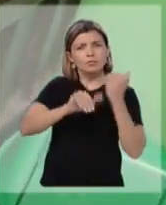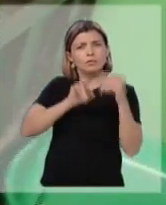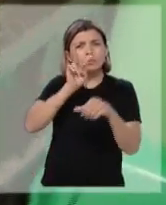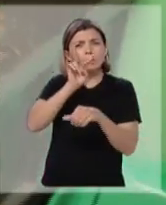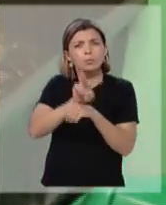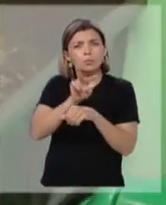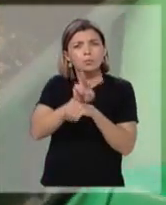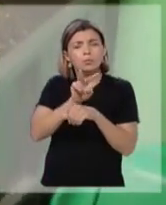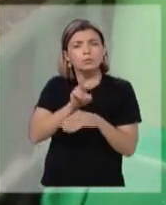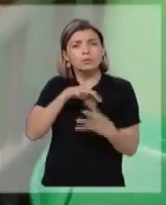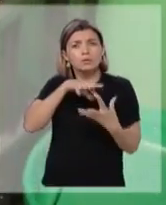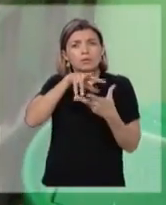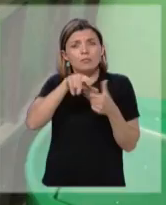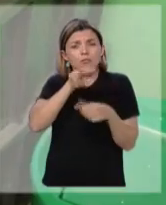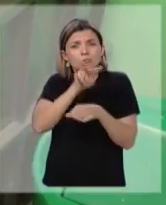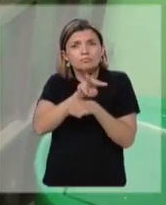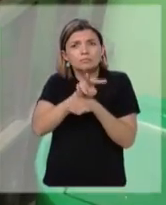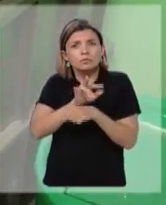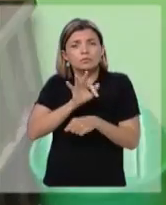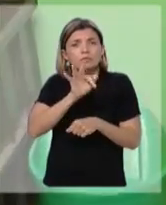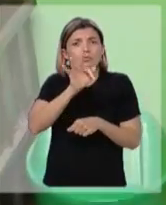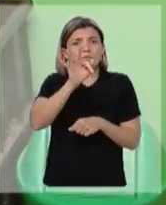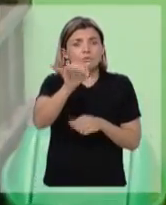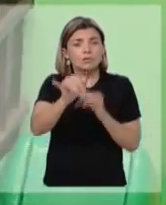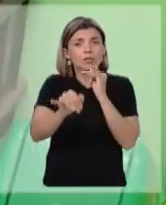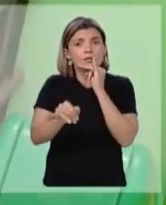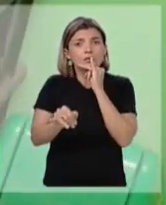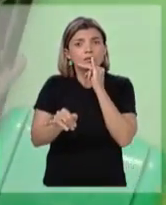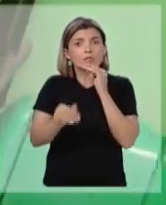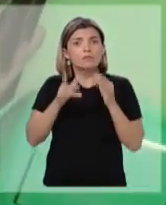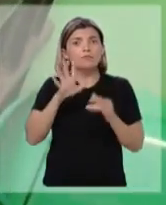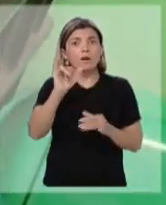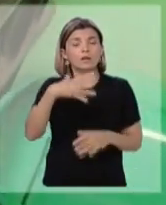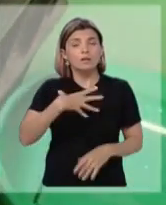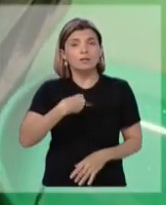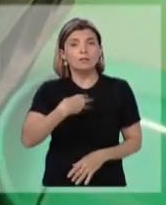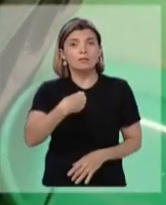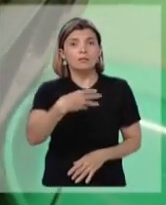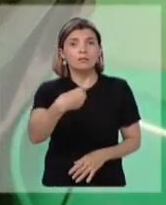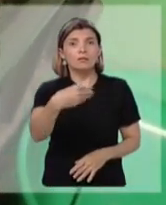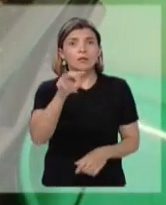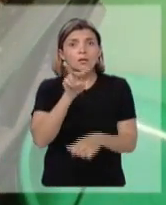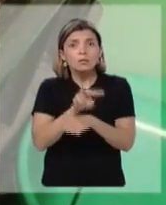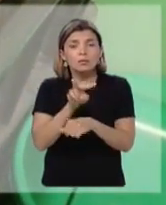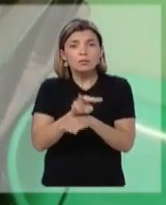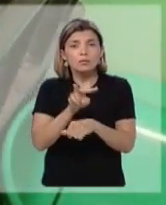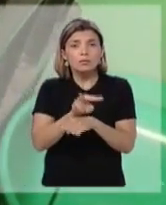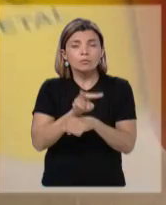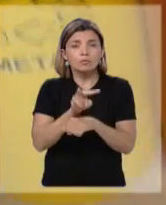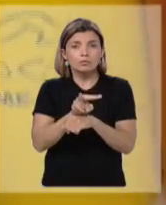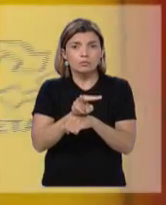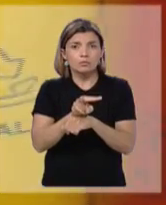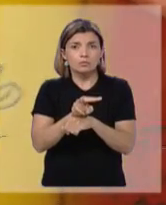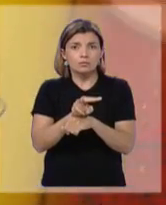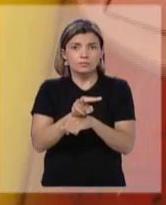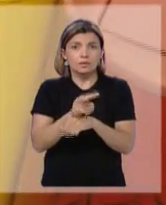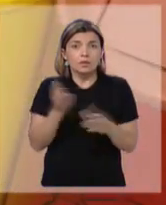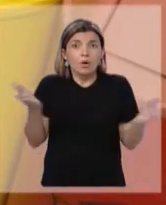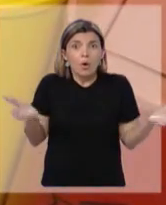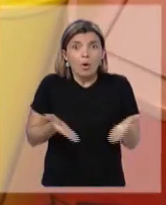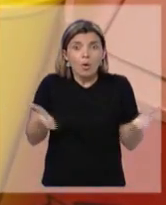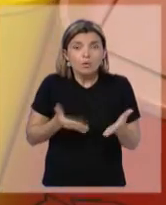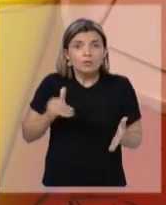Desenvolvimento sustentável é aquele capaz de suprir as necessidades da geração atual sem comprometer a capacidade de